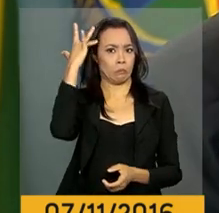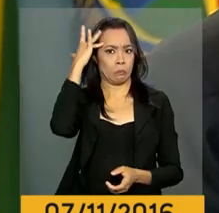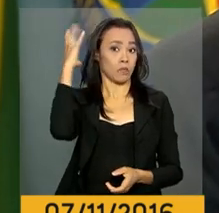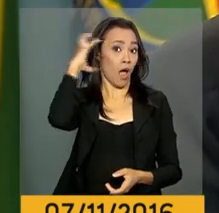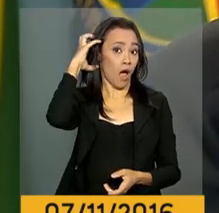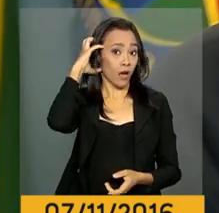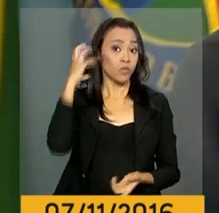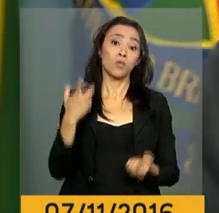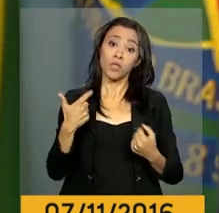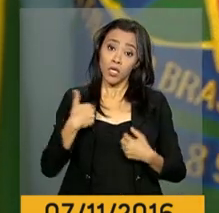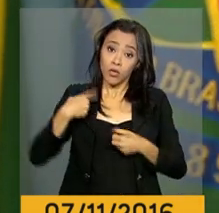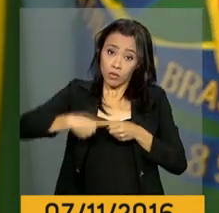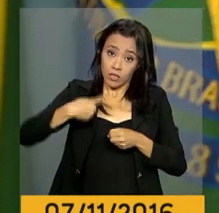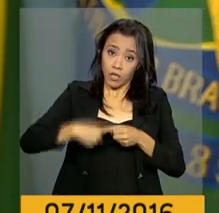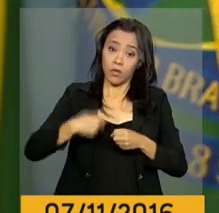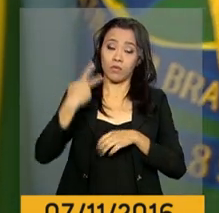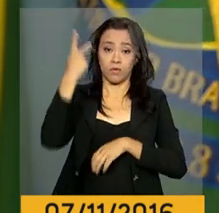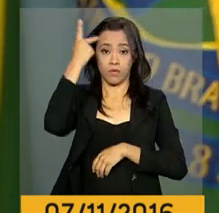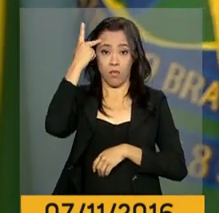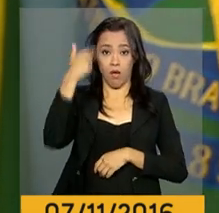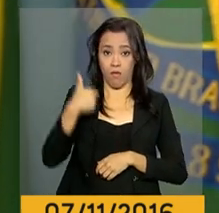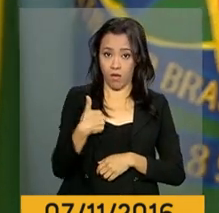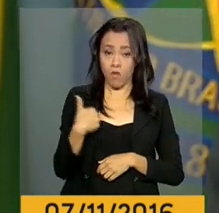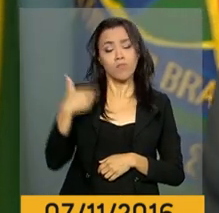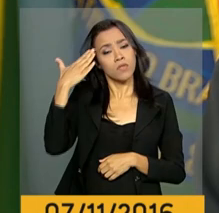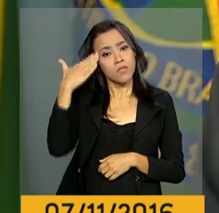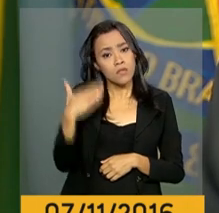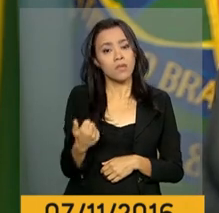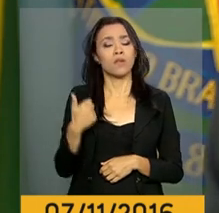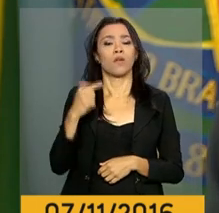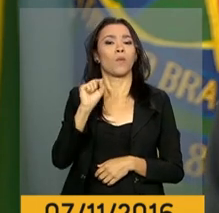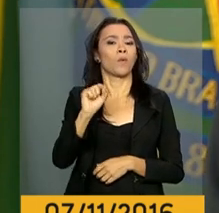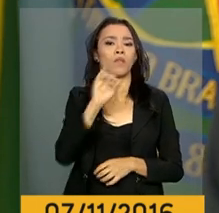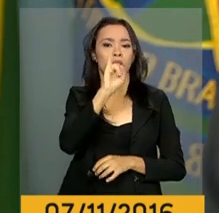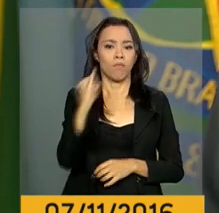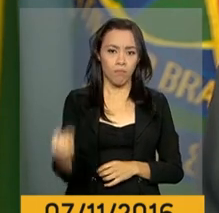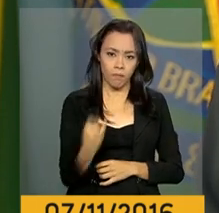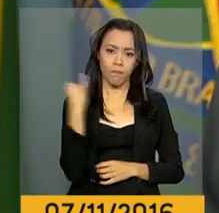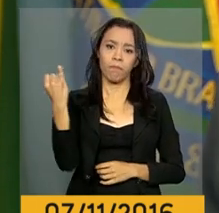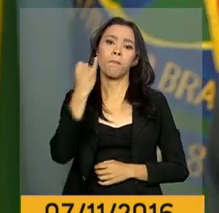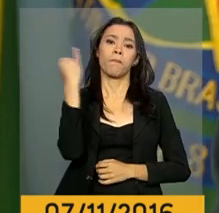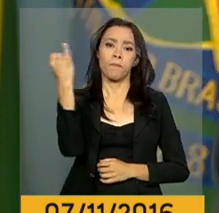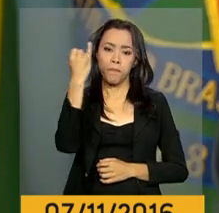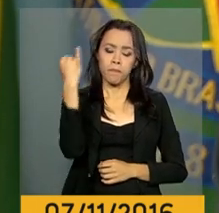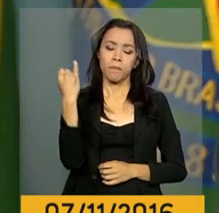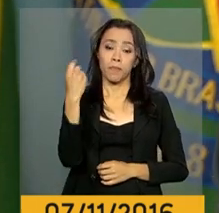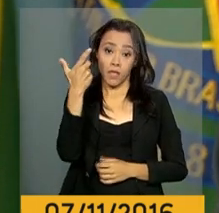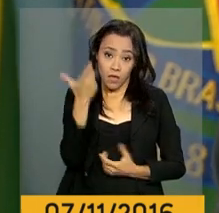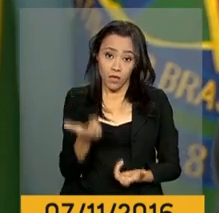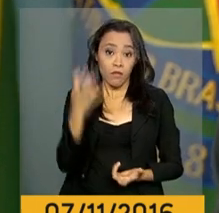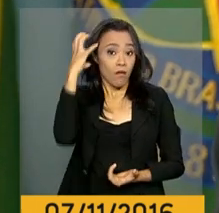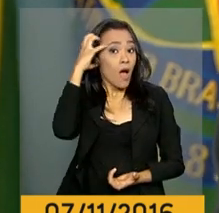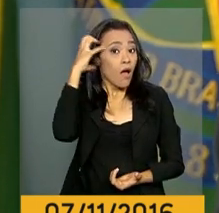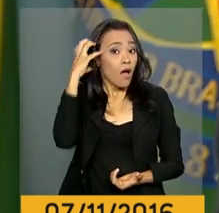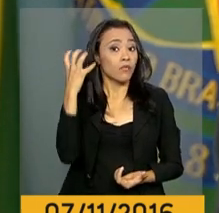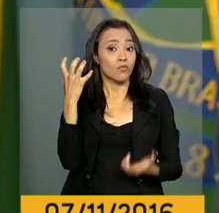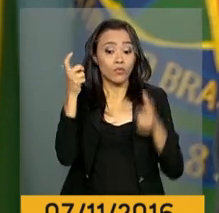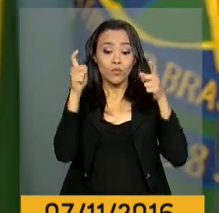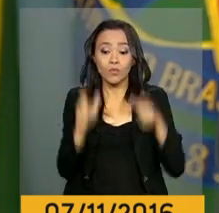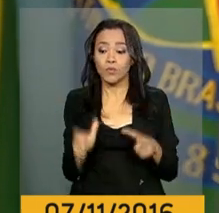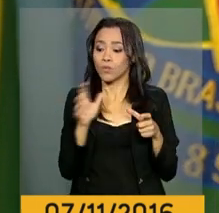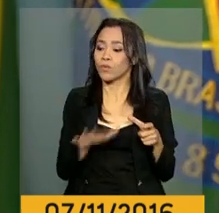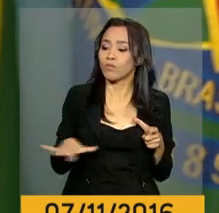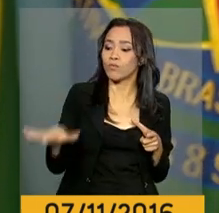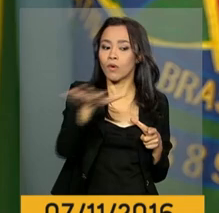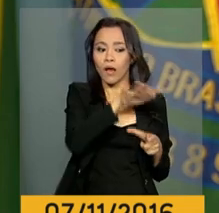interior, do estado de São Paulo, eu sei da relevância que tem uma emissora local, senhor